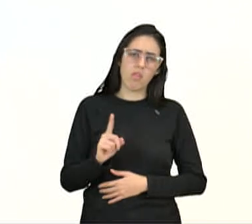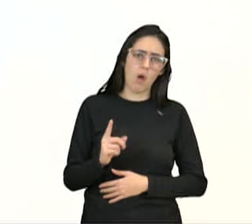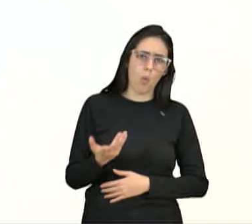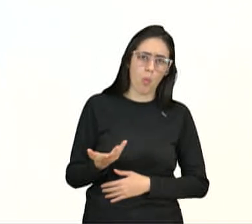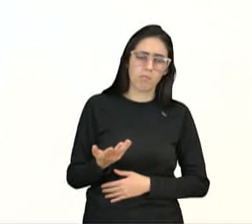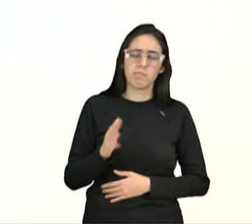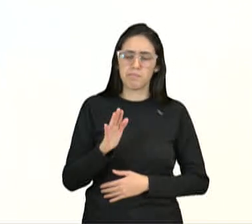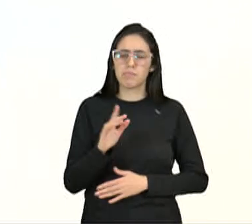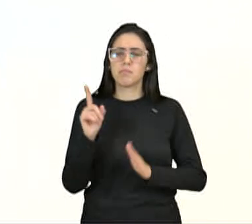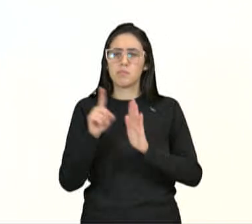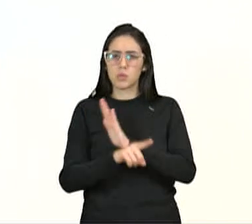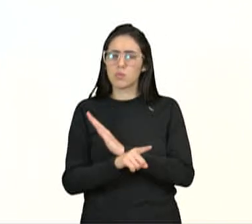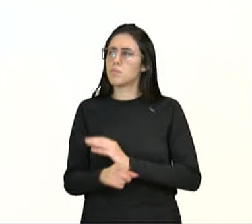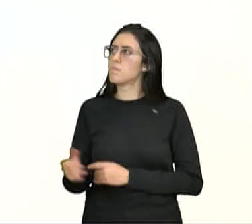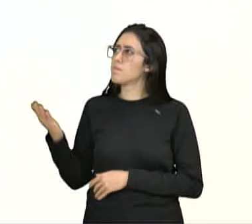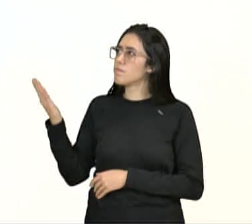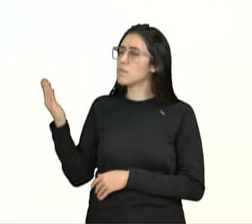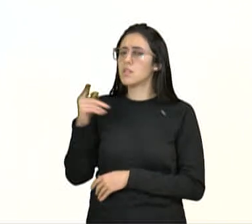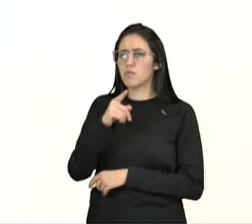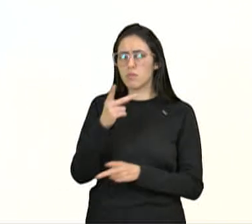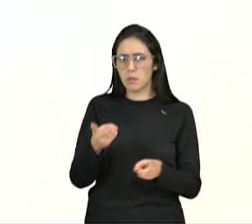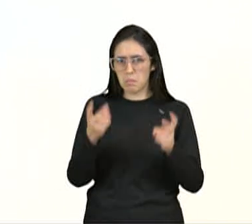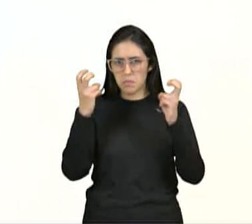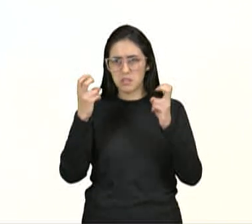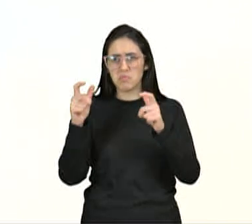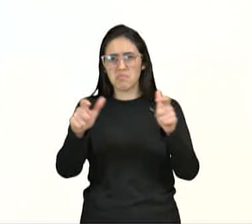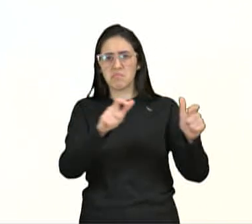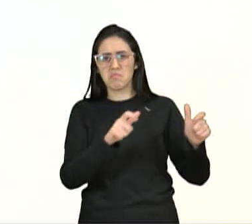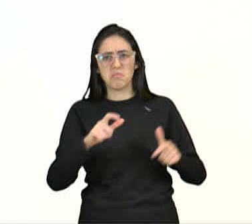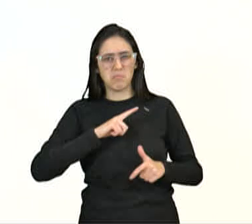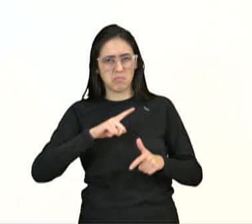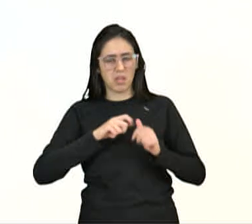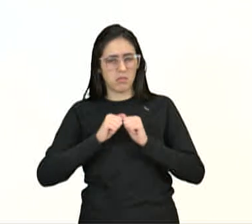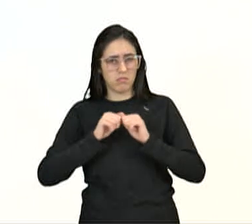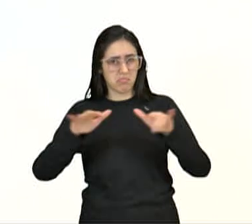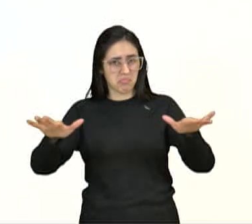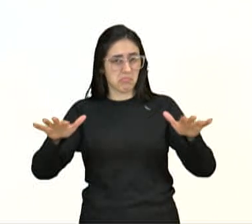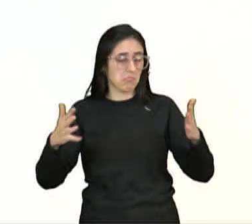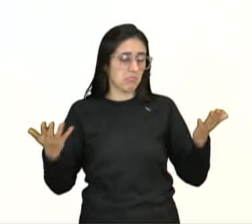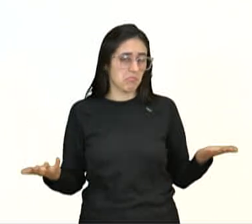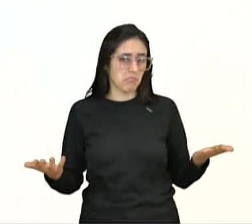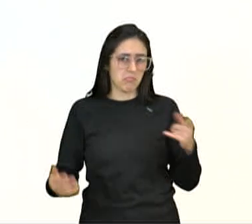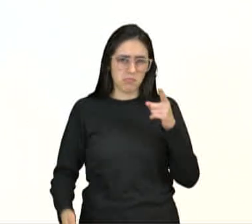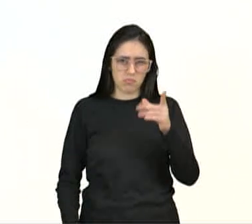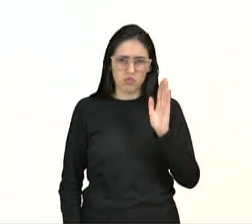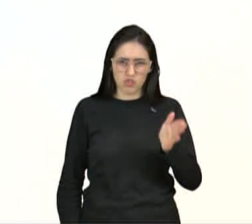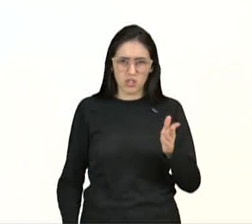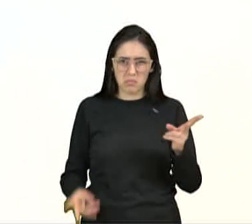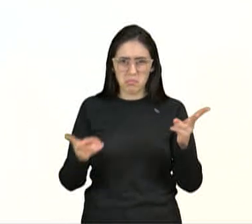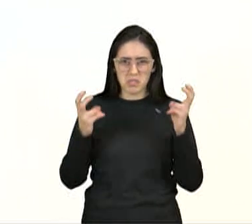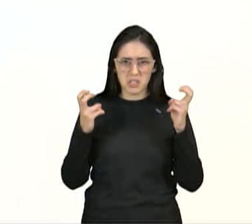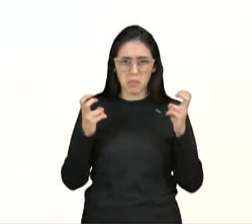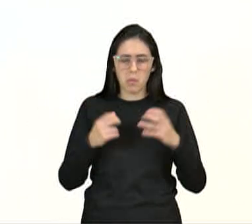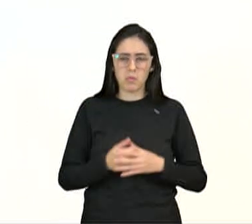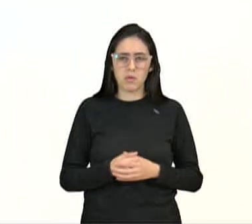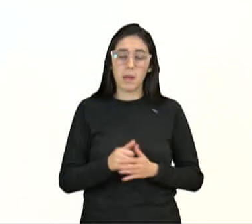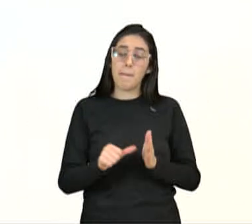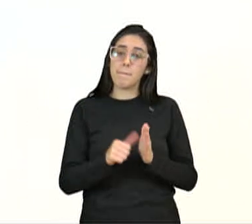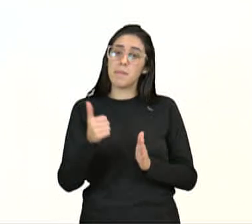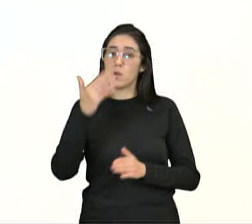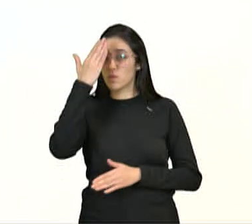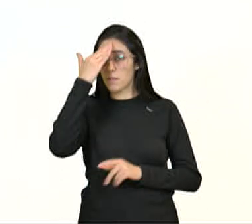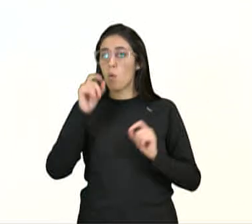outra questão, você já percebeu em alguma região essa expansão? Conseguiu já identificar? Primeiro tem que saber o que